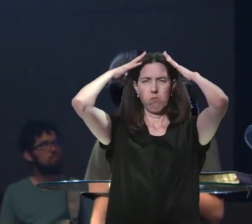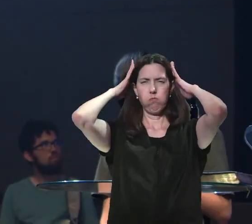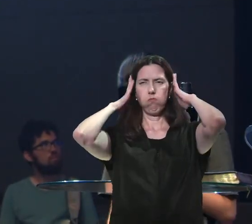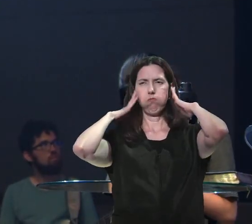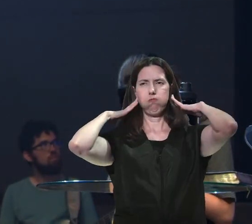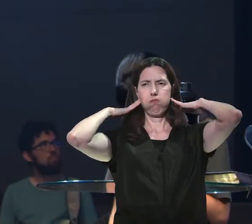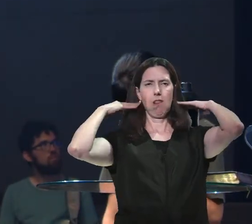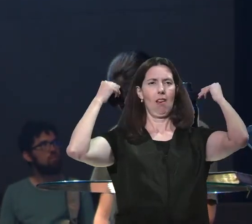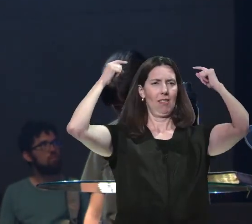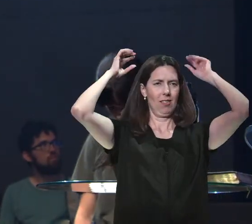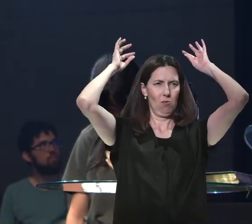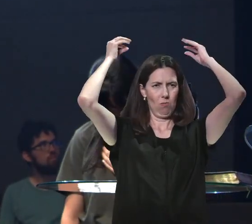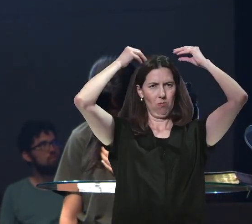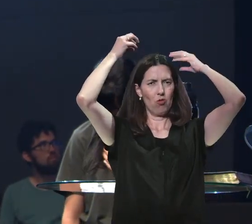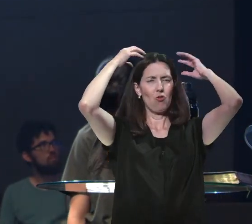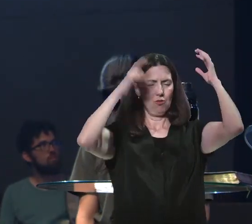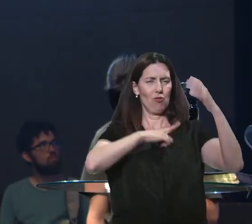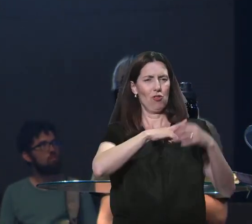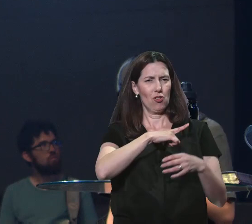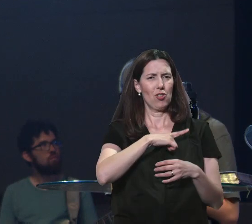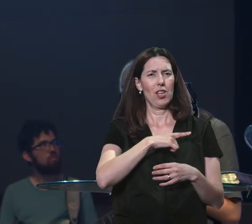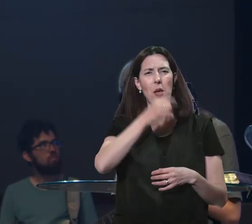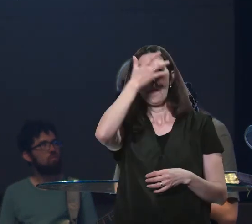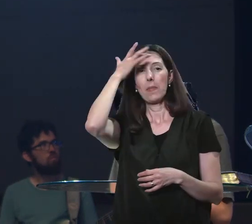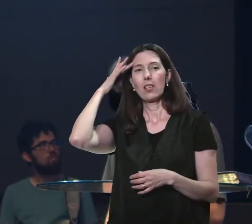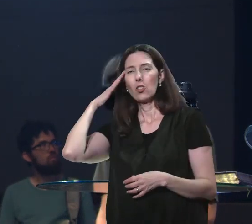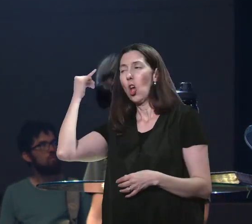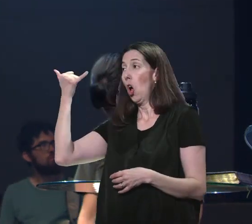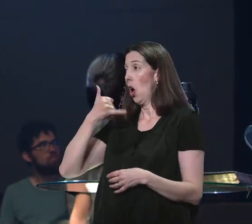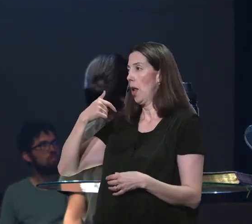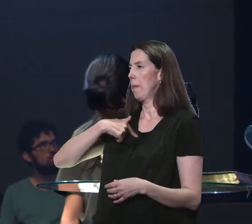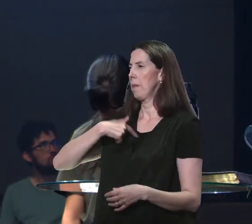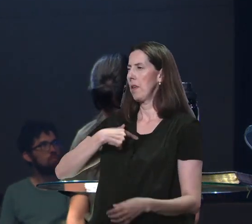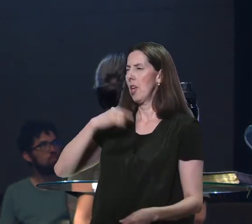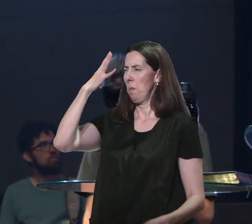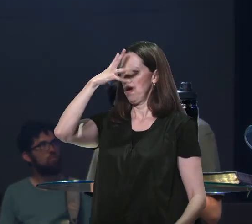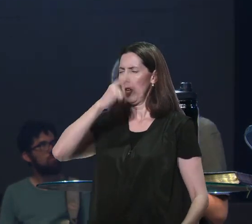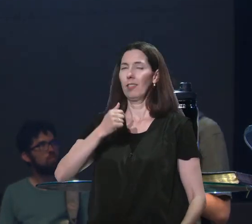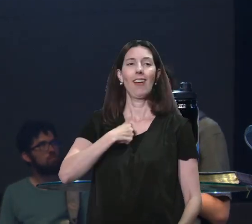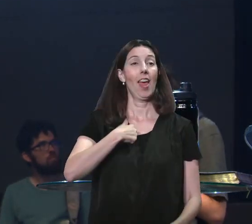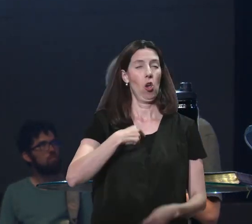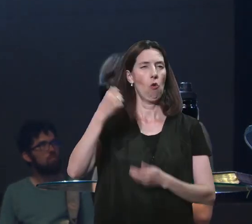achavam bonito. Eu fazia parte de uma torcida organizada.